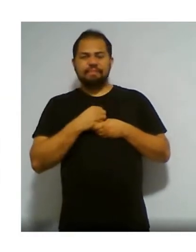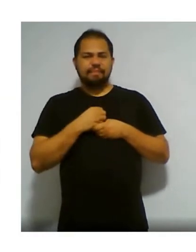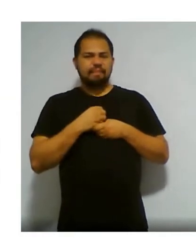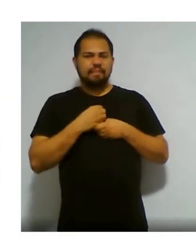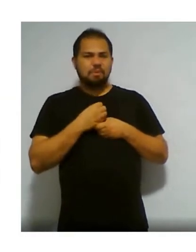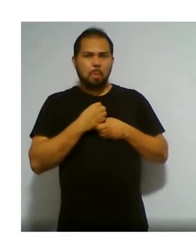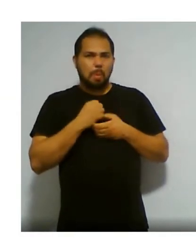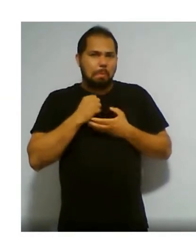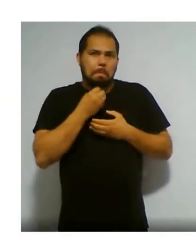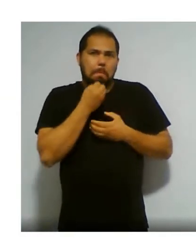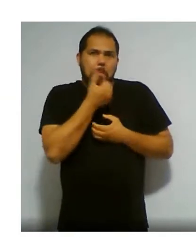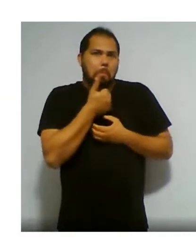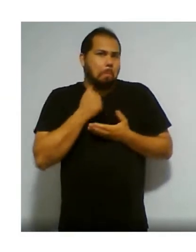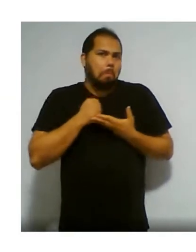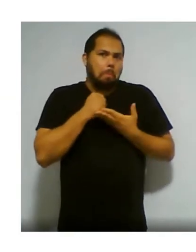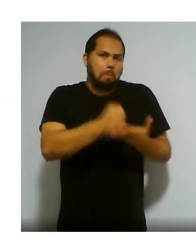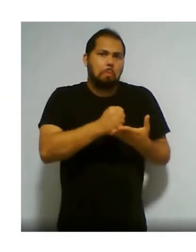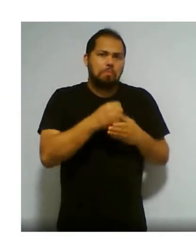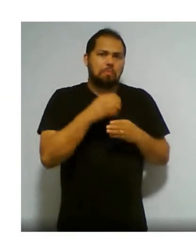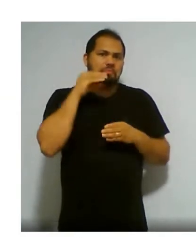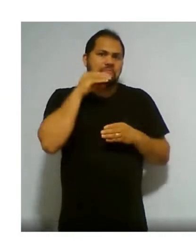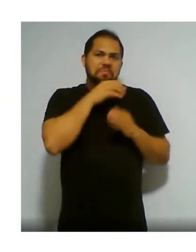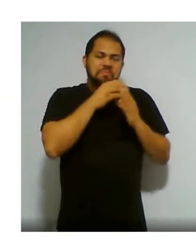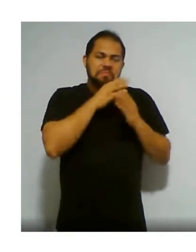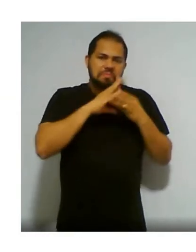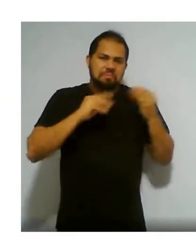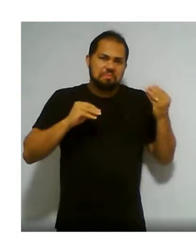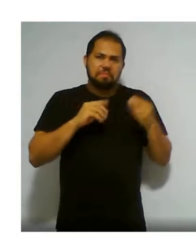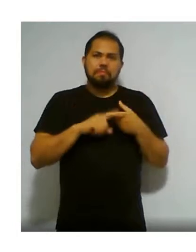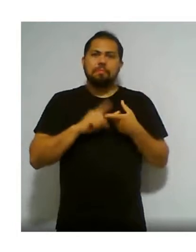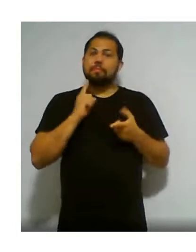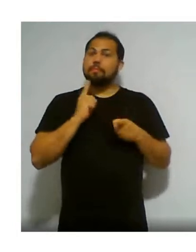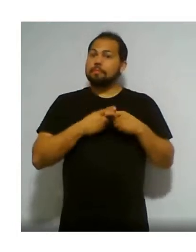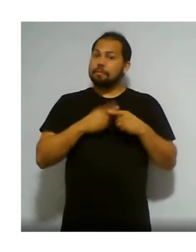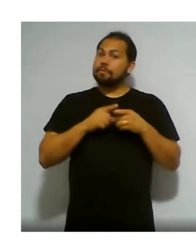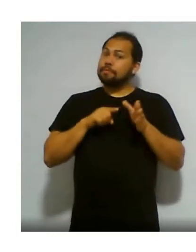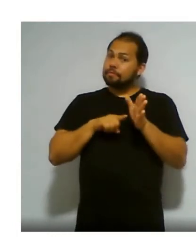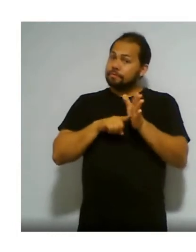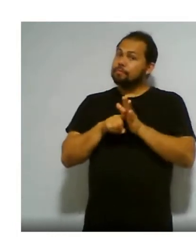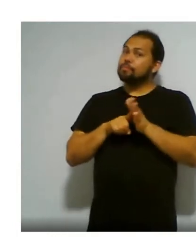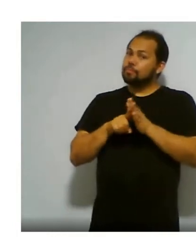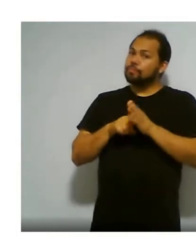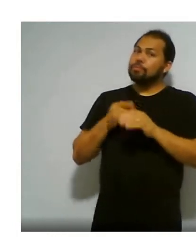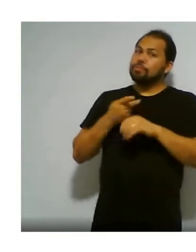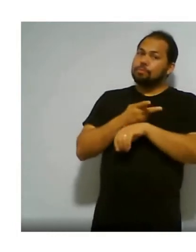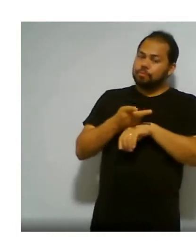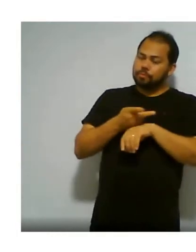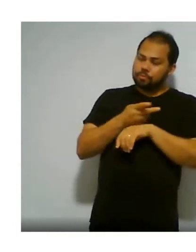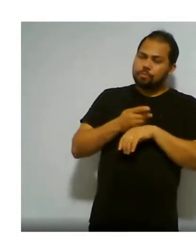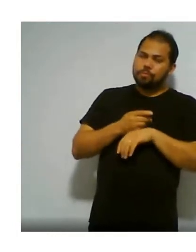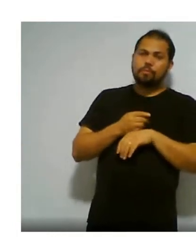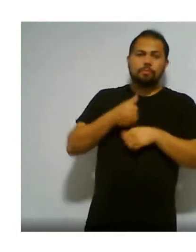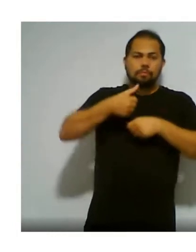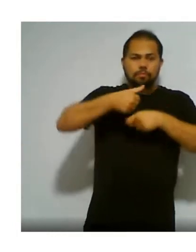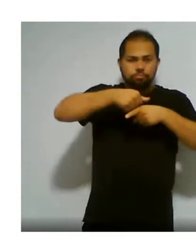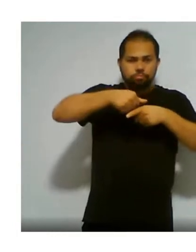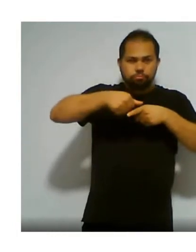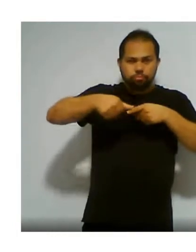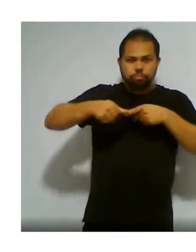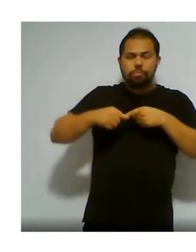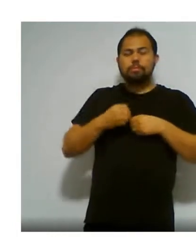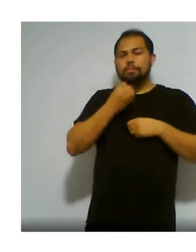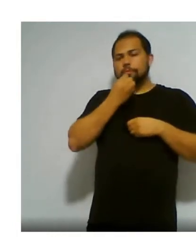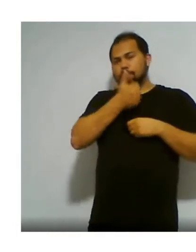calor. Então, se você for olhar uma pasta térmica de qualidade, eles vão ter um manual com todas as características, né?